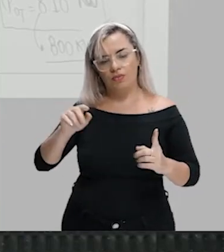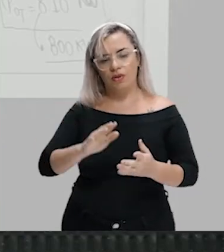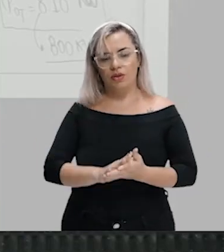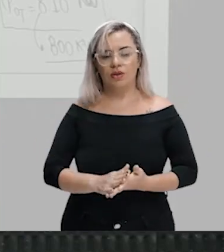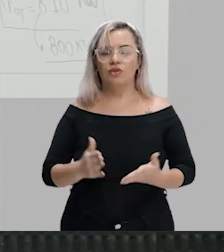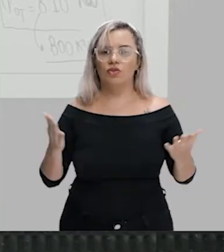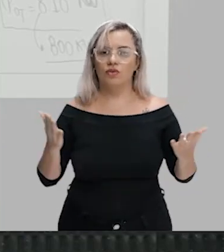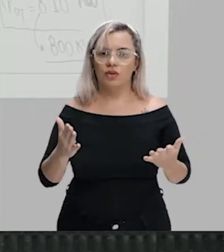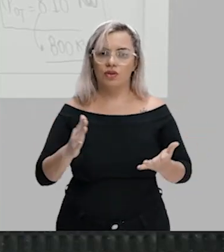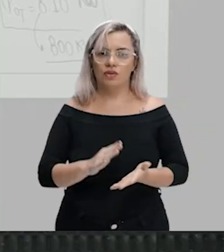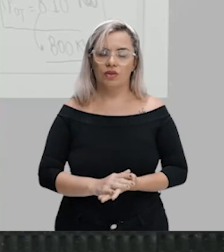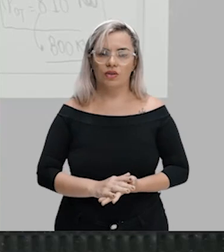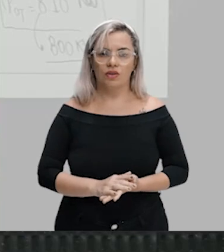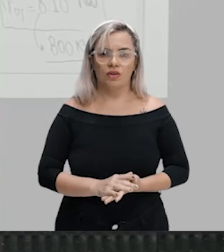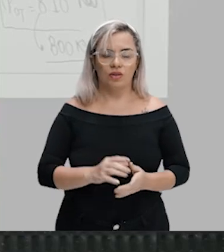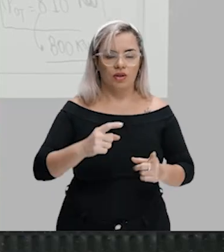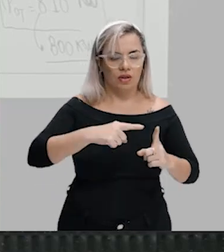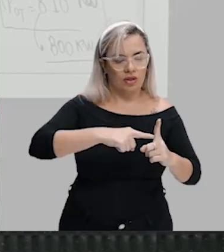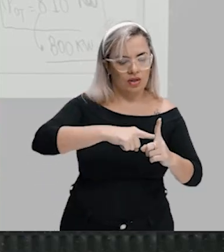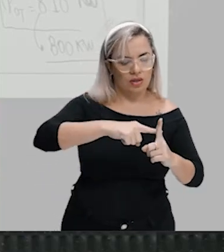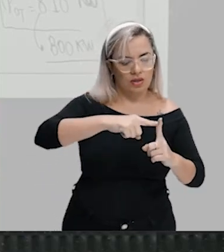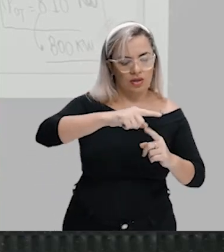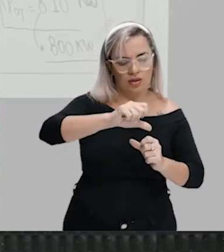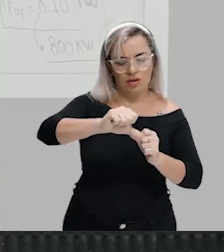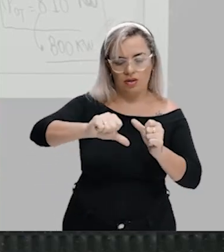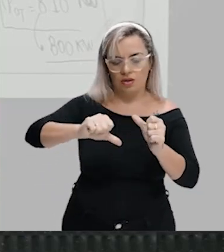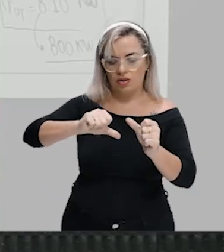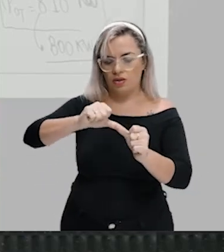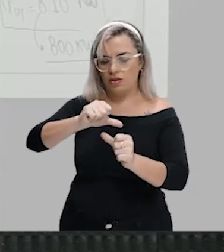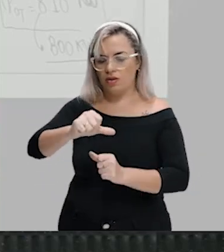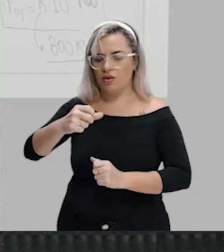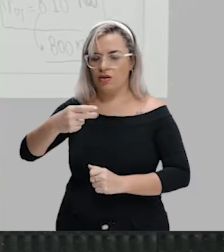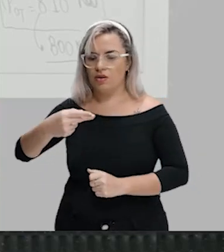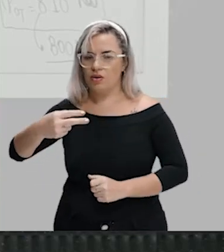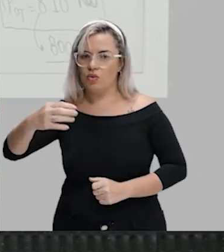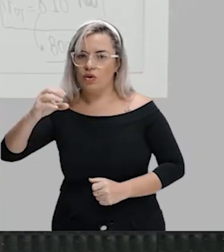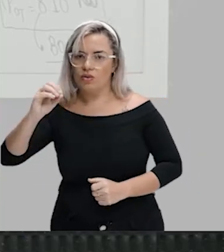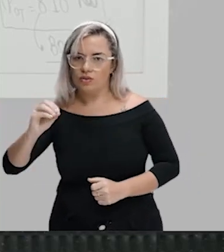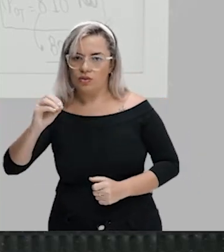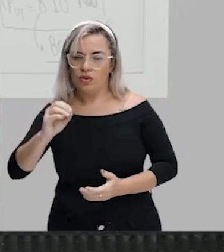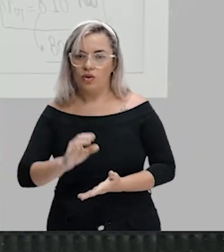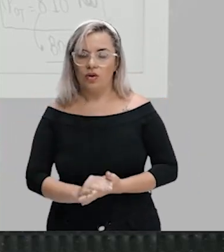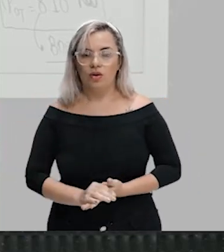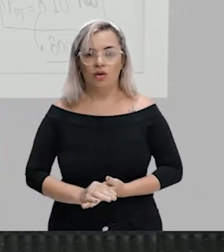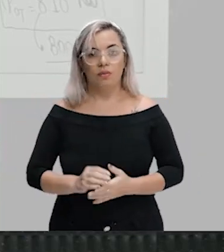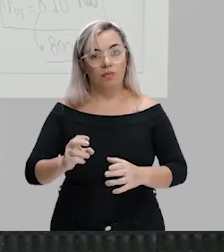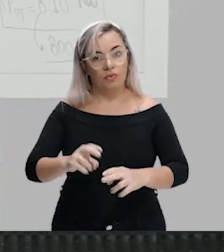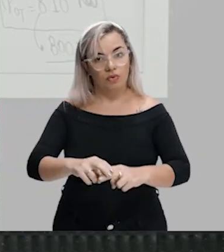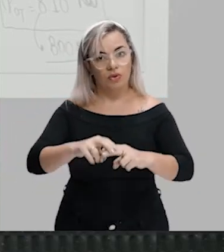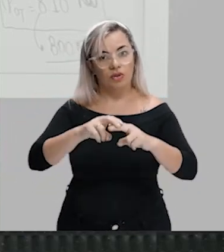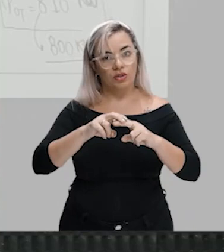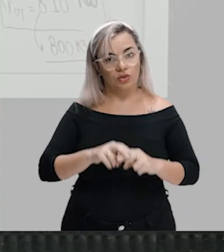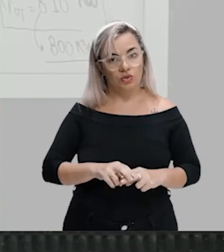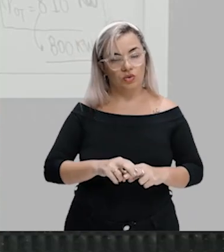da temperatura é igual a zero. Ou seja, a temperatura ela é